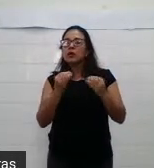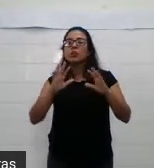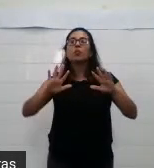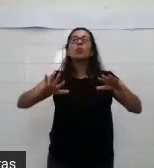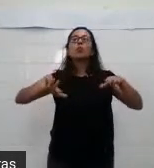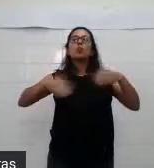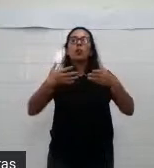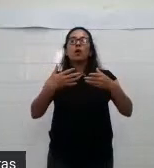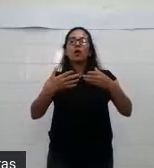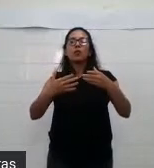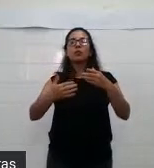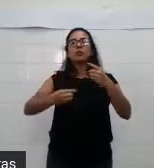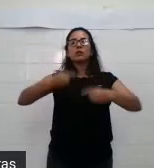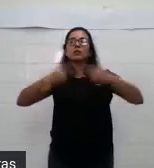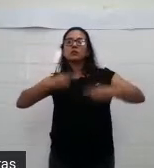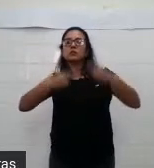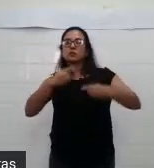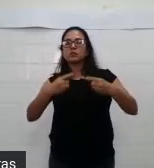dominante?